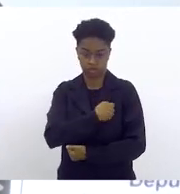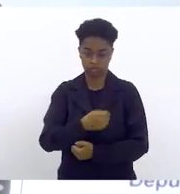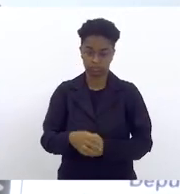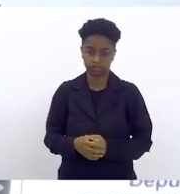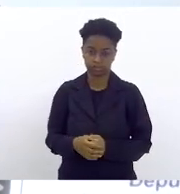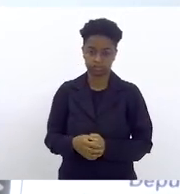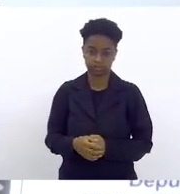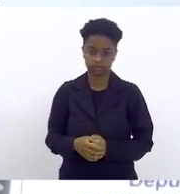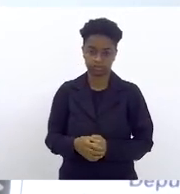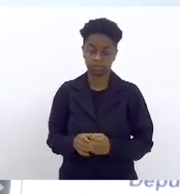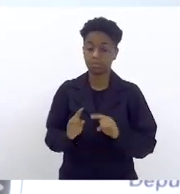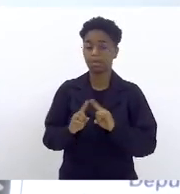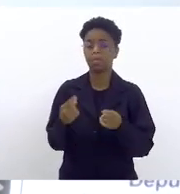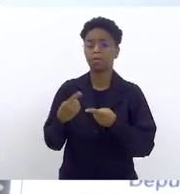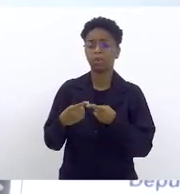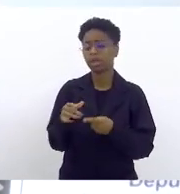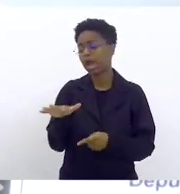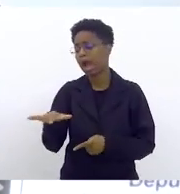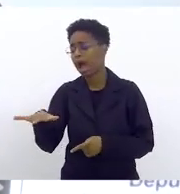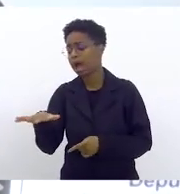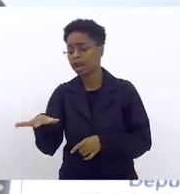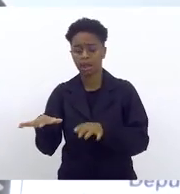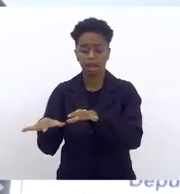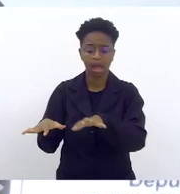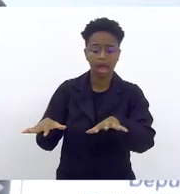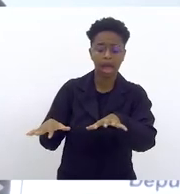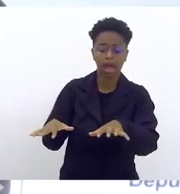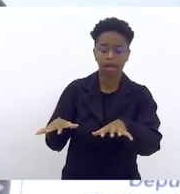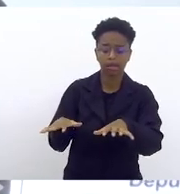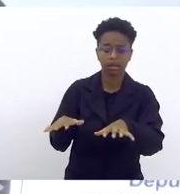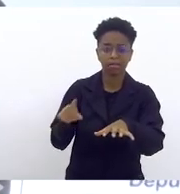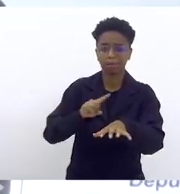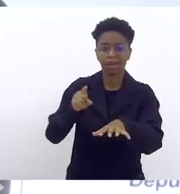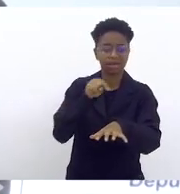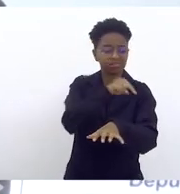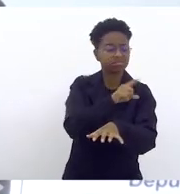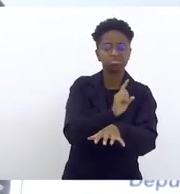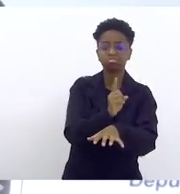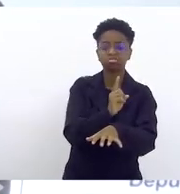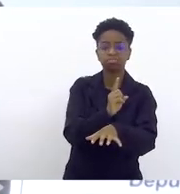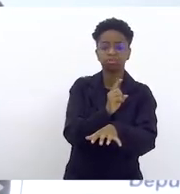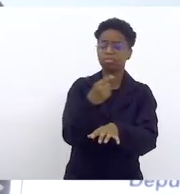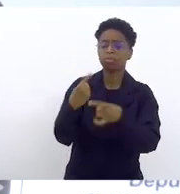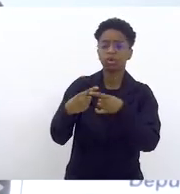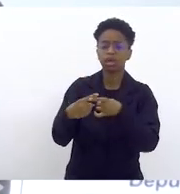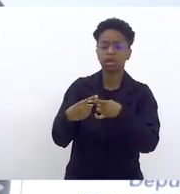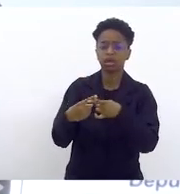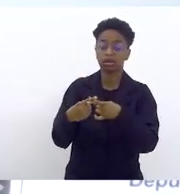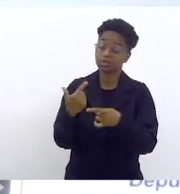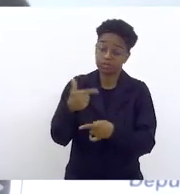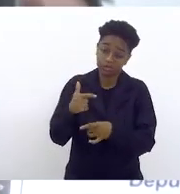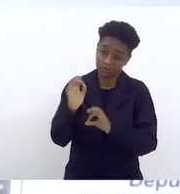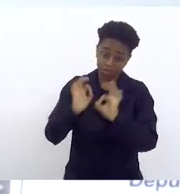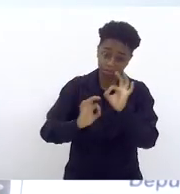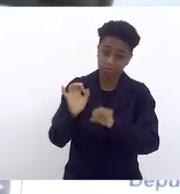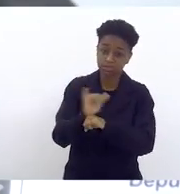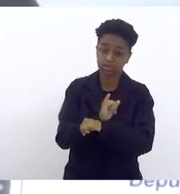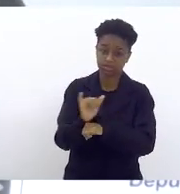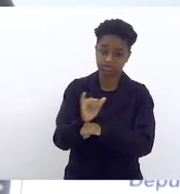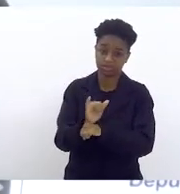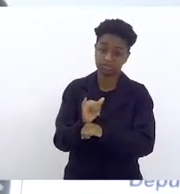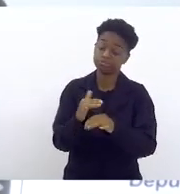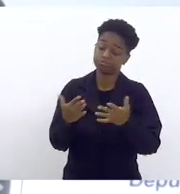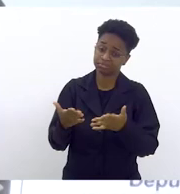porque na área X na área y e não na área Z não tem problema estratégico o mundo